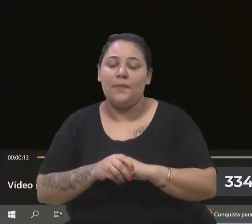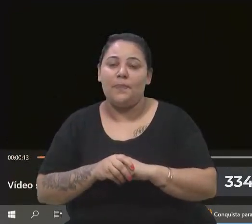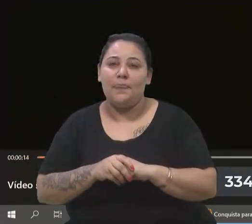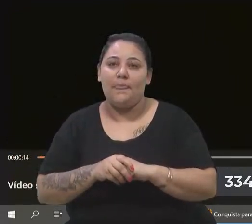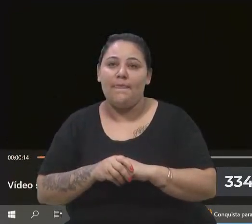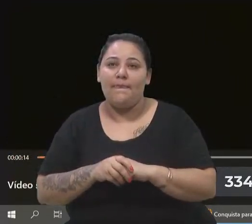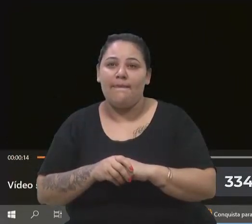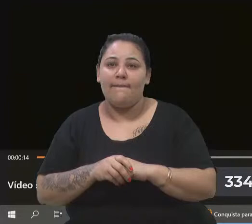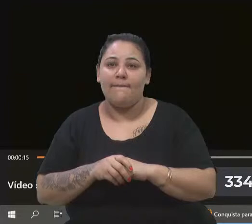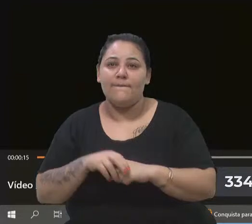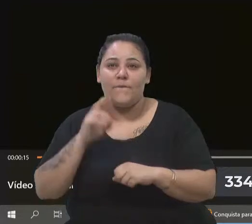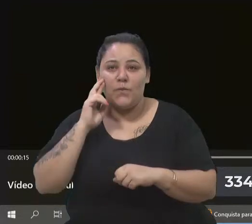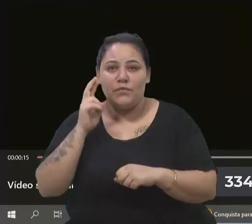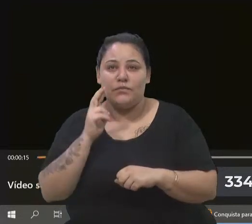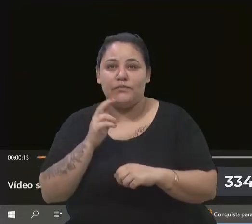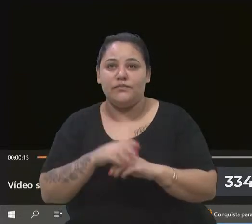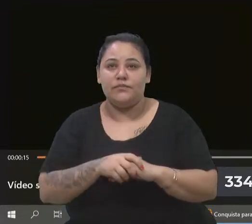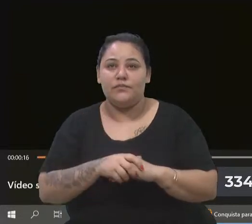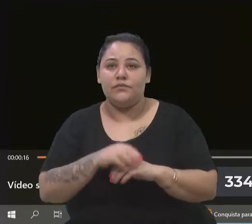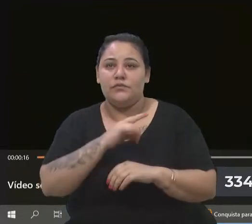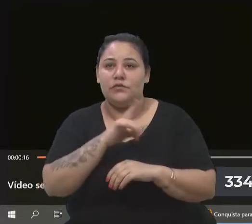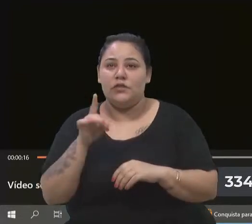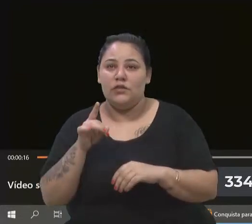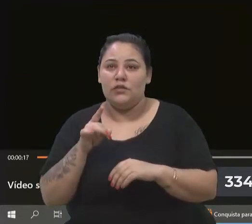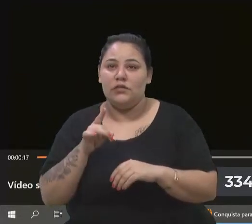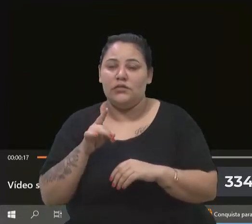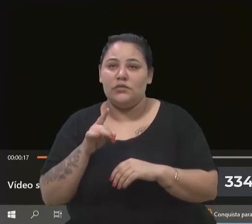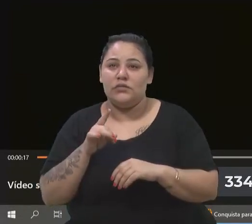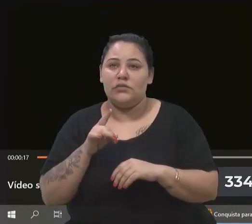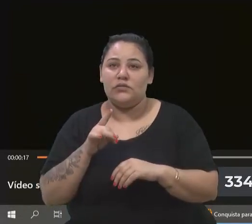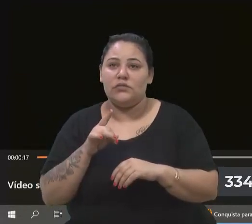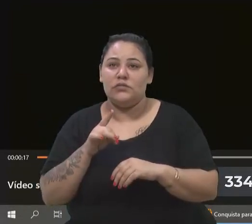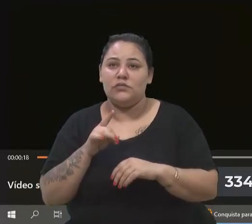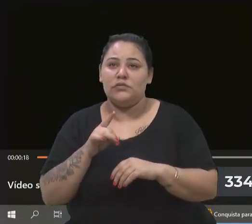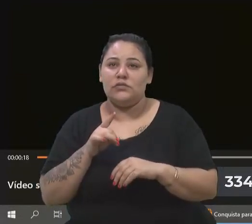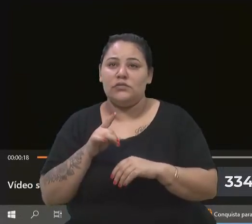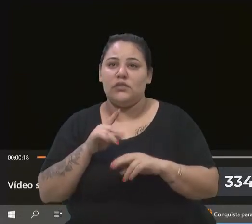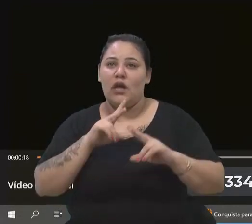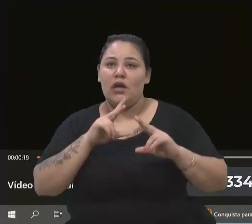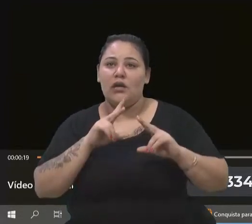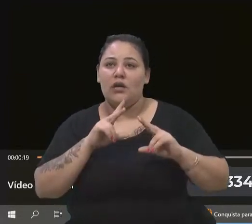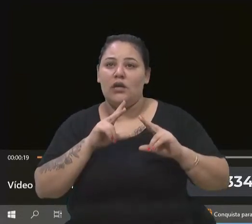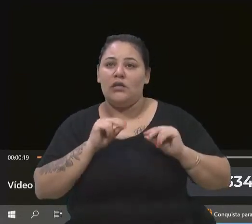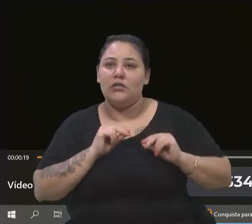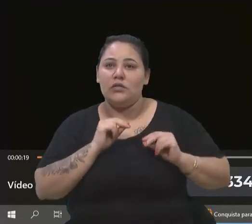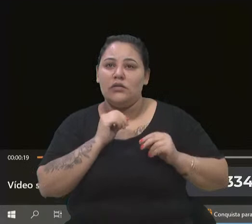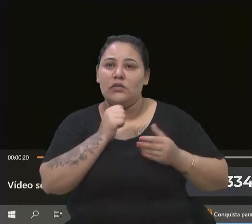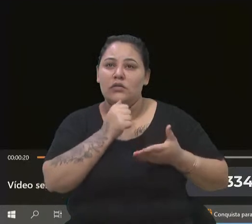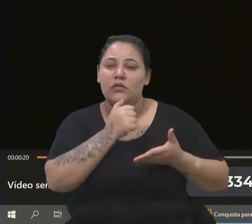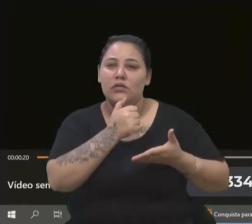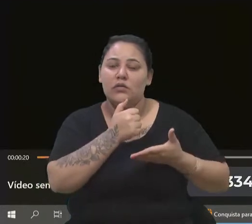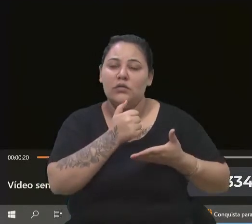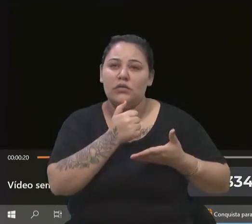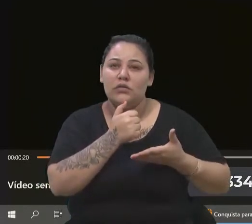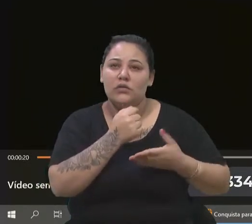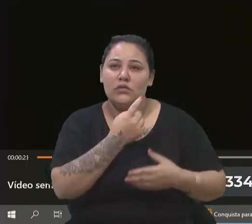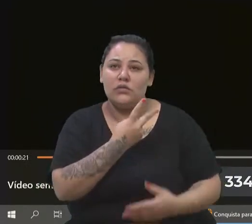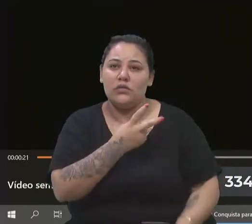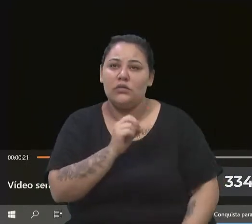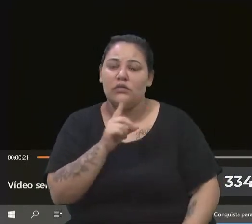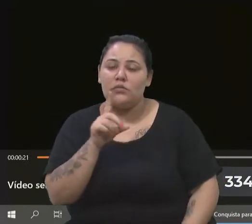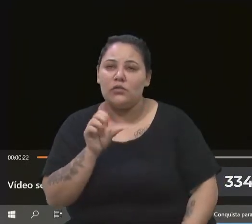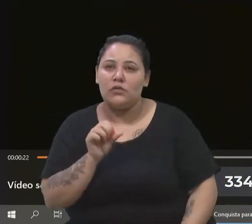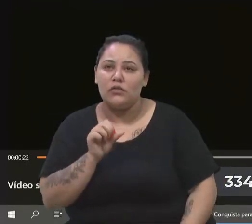Lu. Então, a gente assumiu a escola Vittorio Weber em 2019, na direção da escola. A